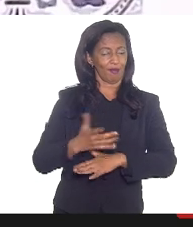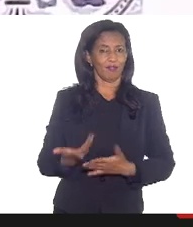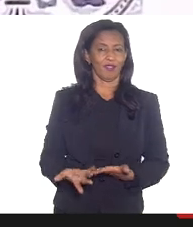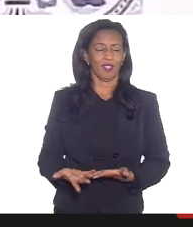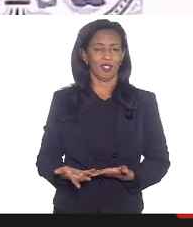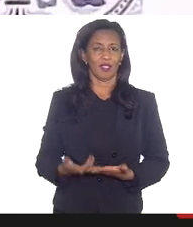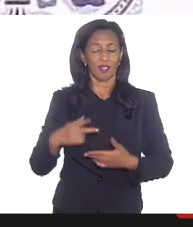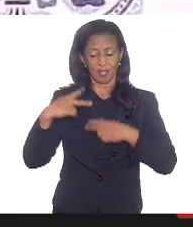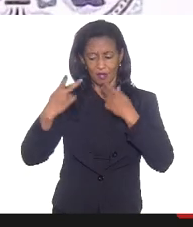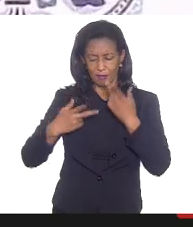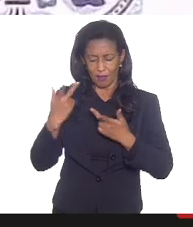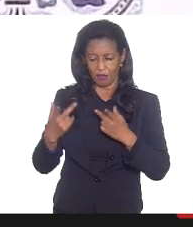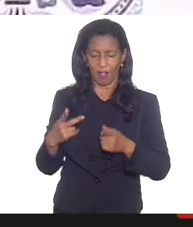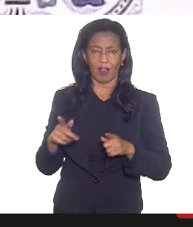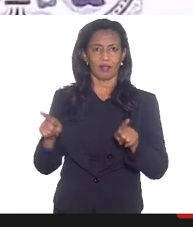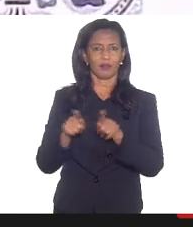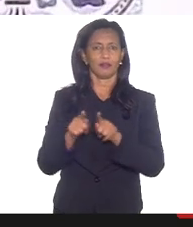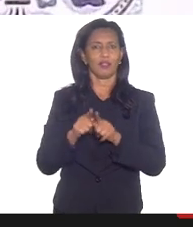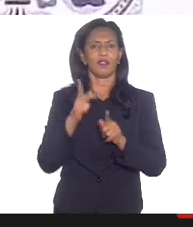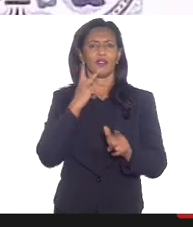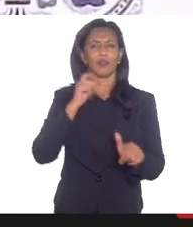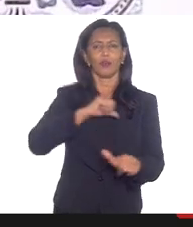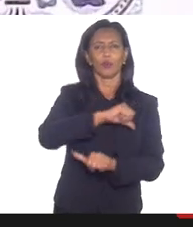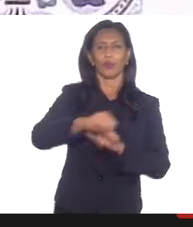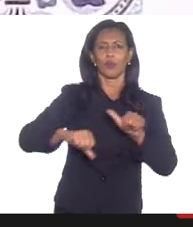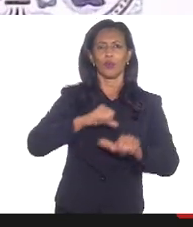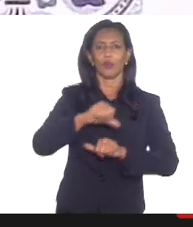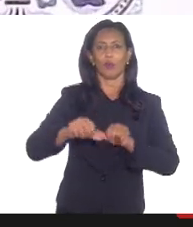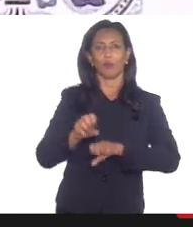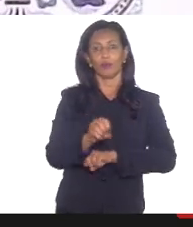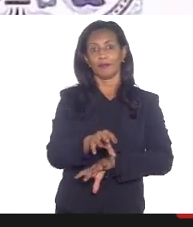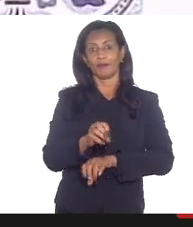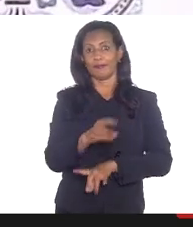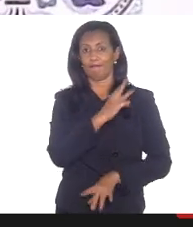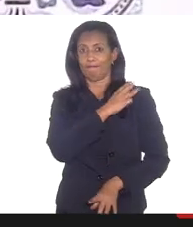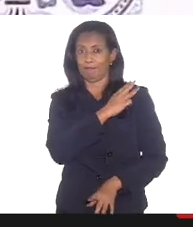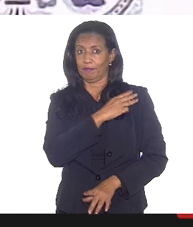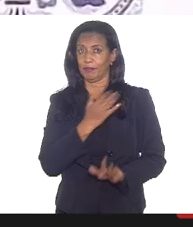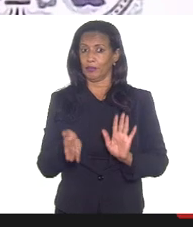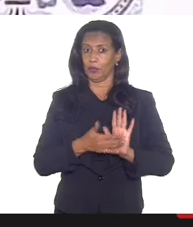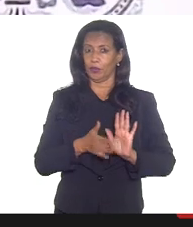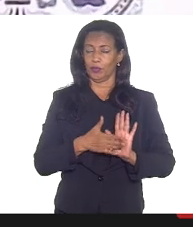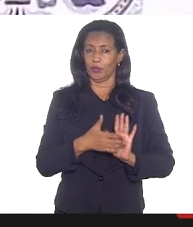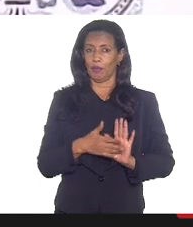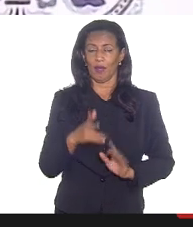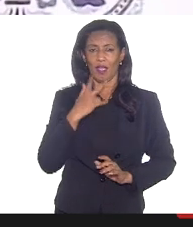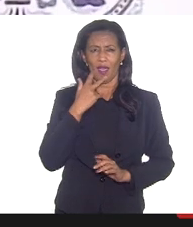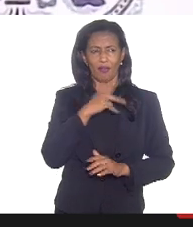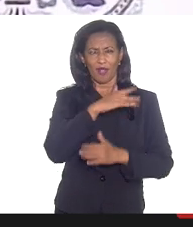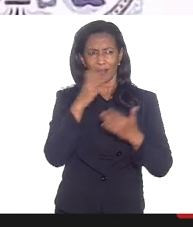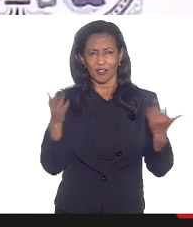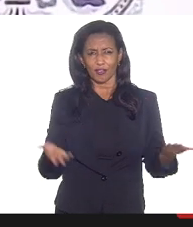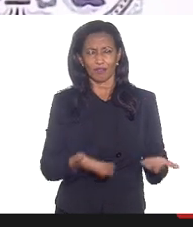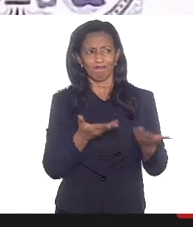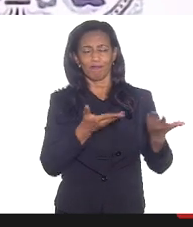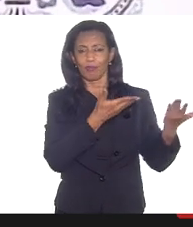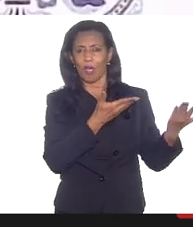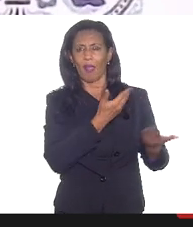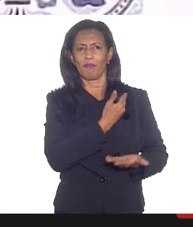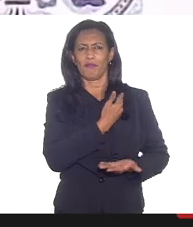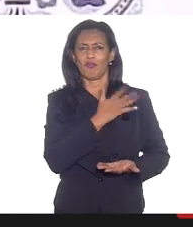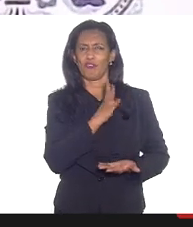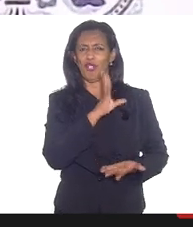eu gostaria de falar sobre a questão da reforma do ensino médio que está sendo proposta, né? A fala de vários colegas me contempla,